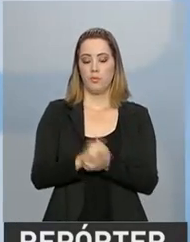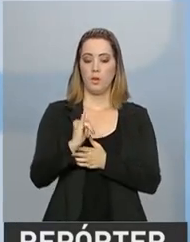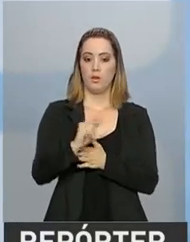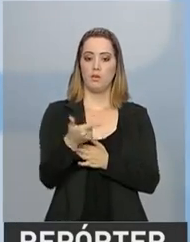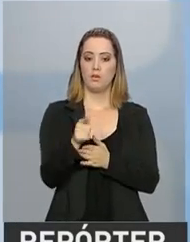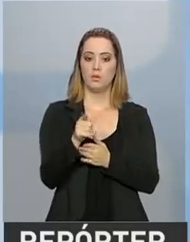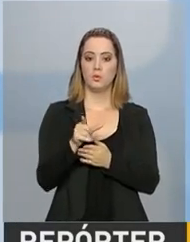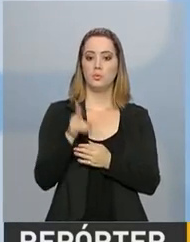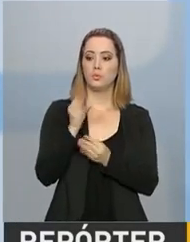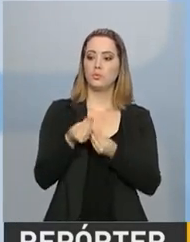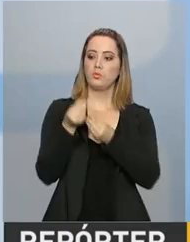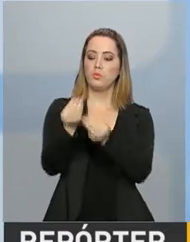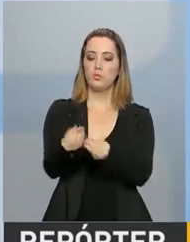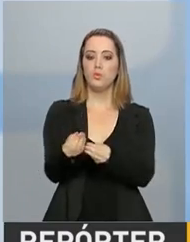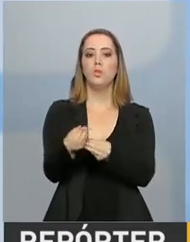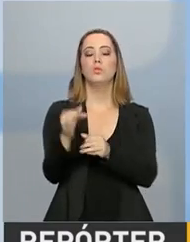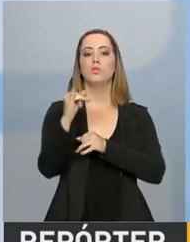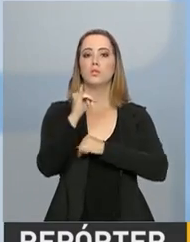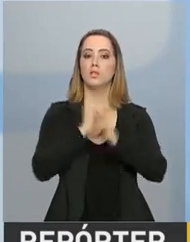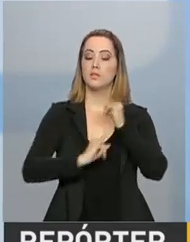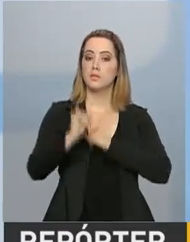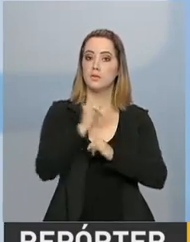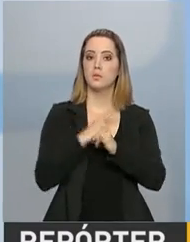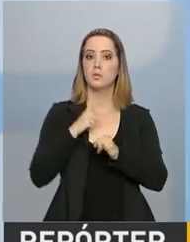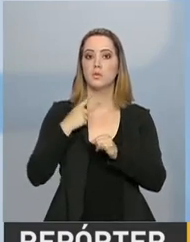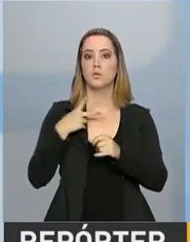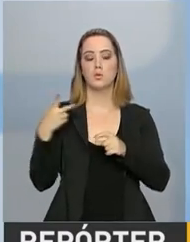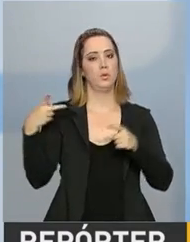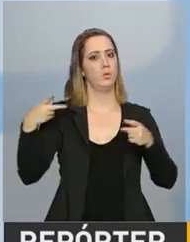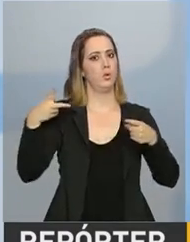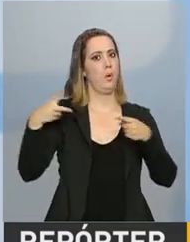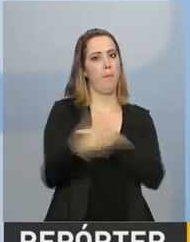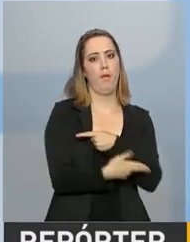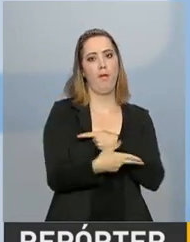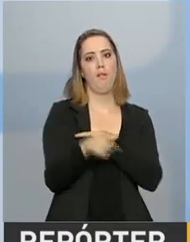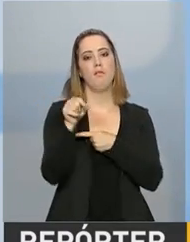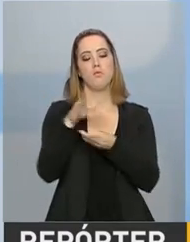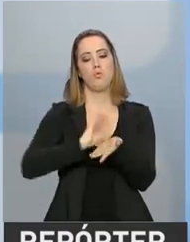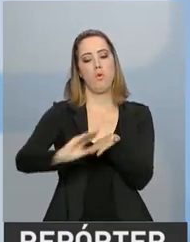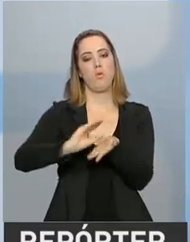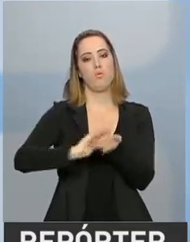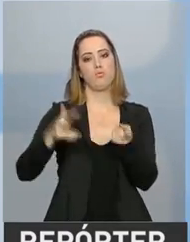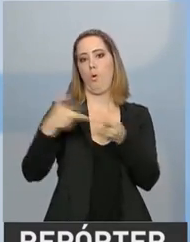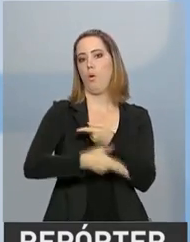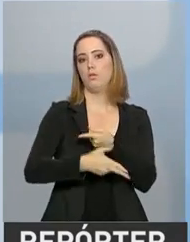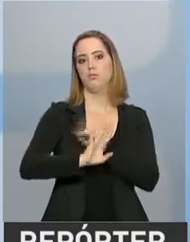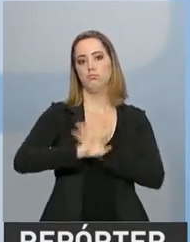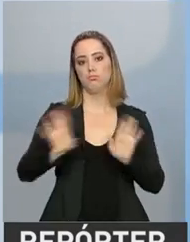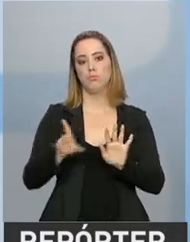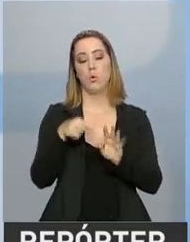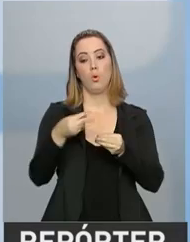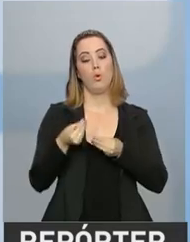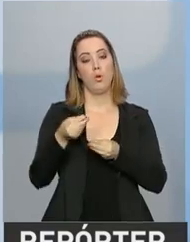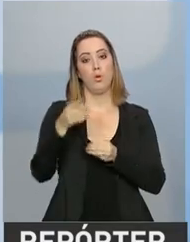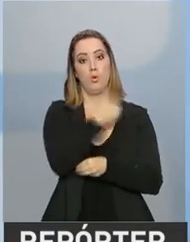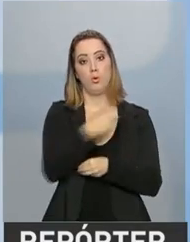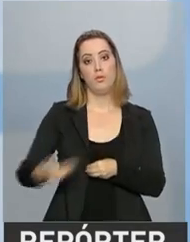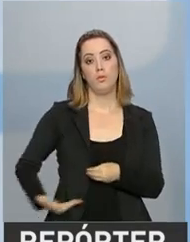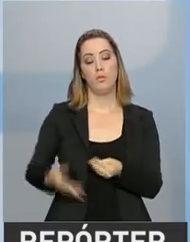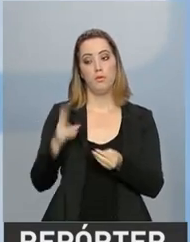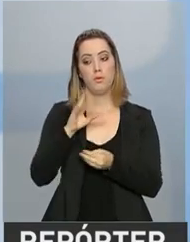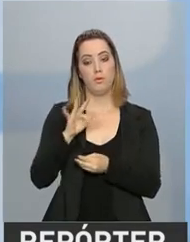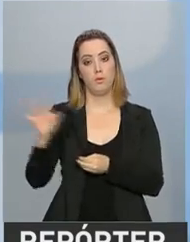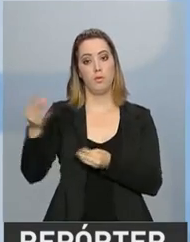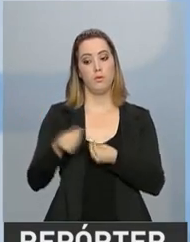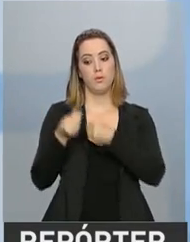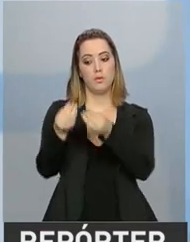informações ou não justificar terá o bloqueio do repasse dos seus recursos, como já era a regra anterior. O que está mudando é que, em vez deles mandarem